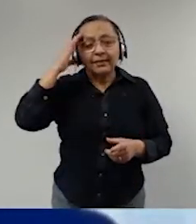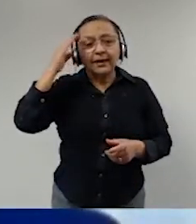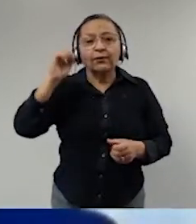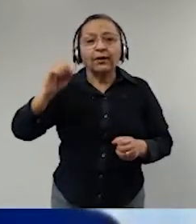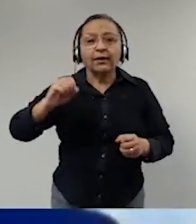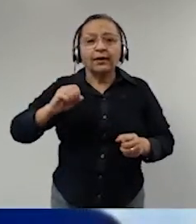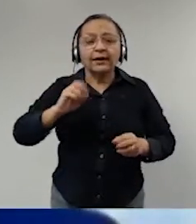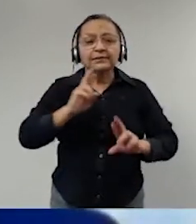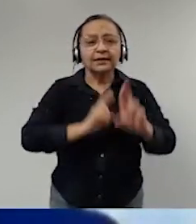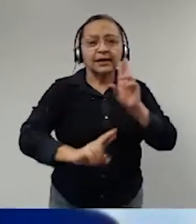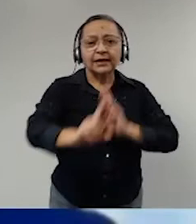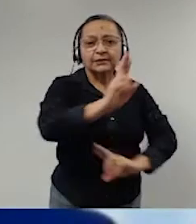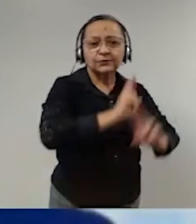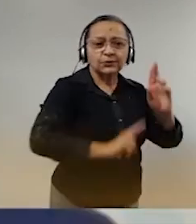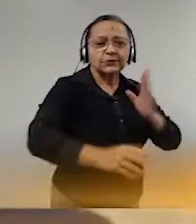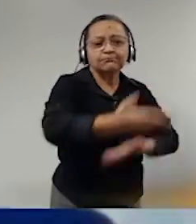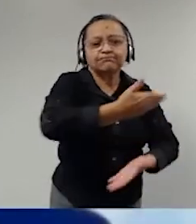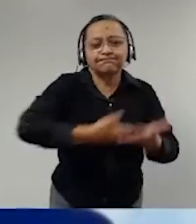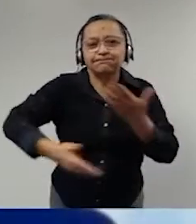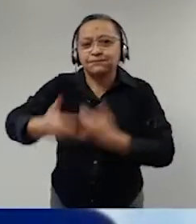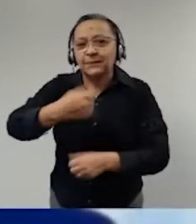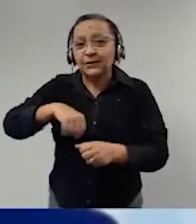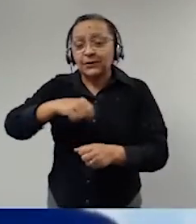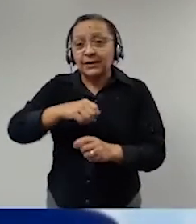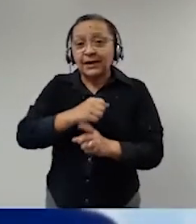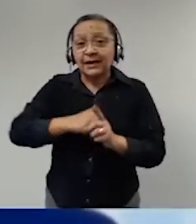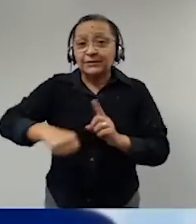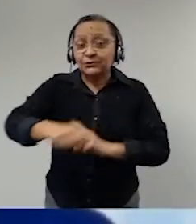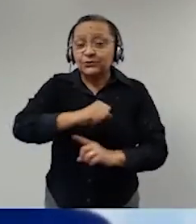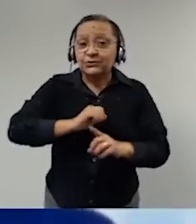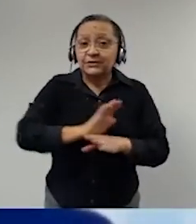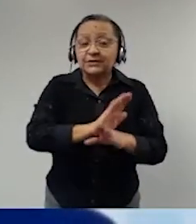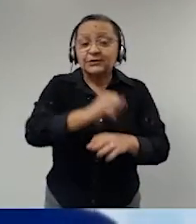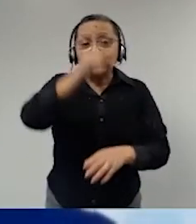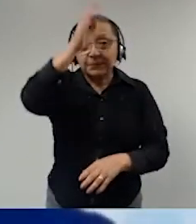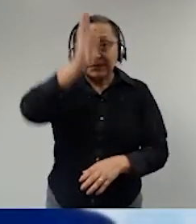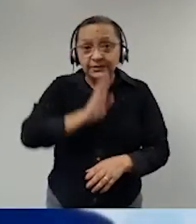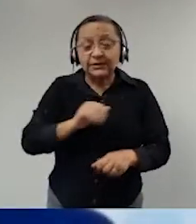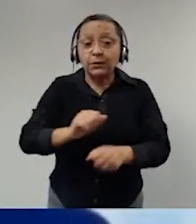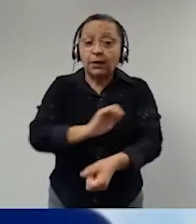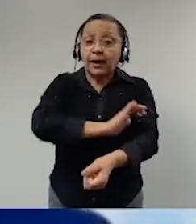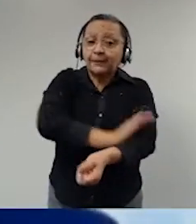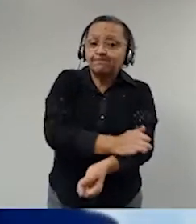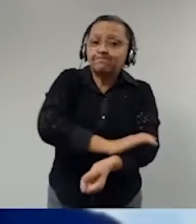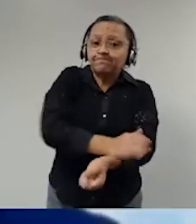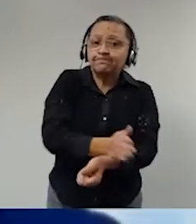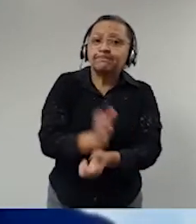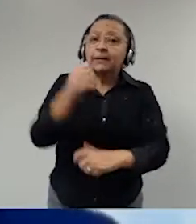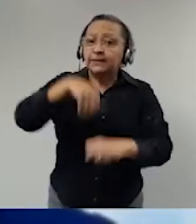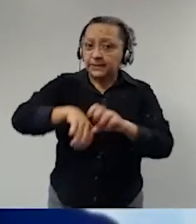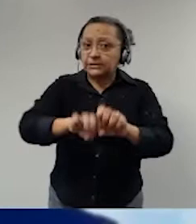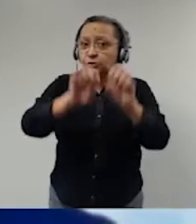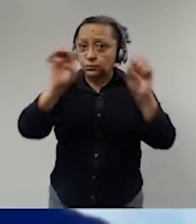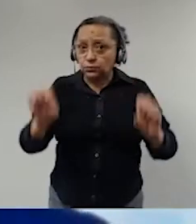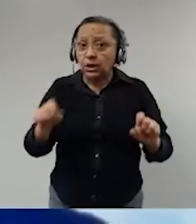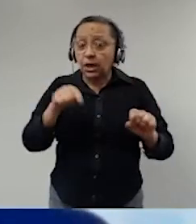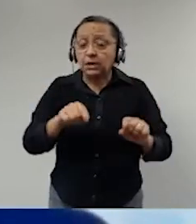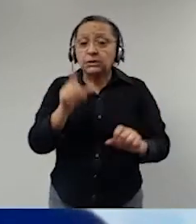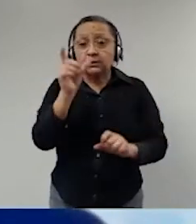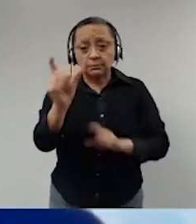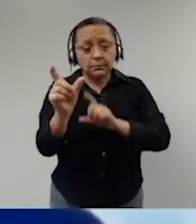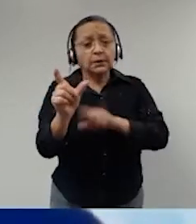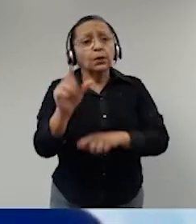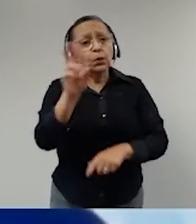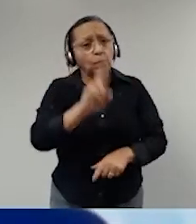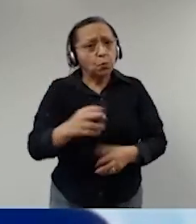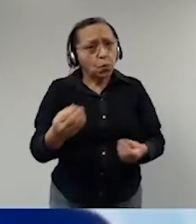relações brasileiras, relações sociais, políticas, econômicas, que é racismo estrutural, que é um termo que tem sido muito usado,